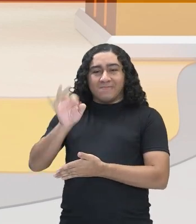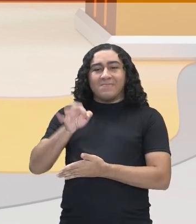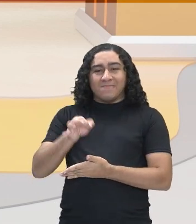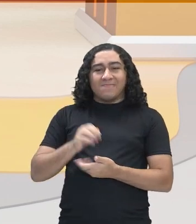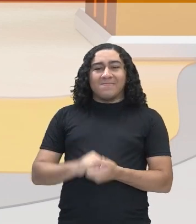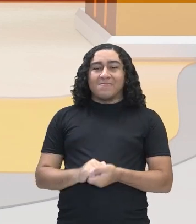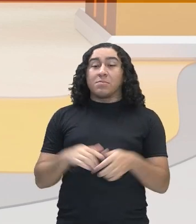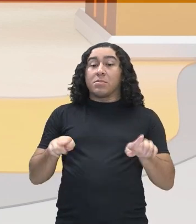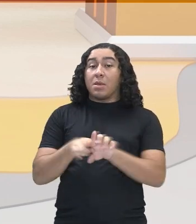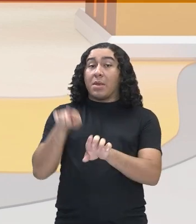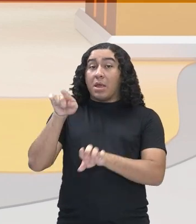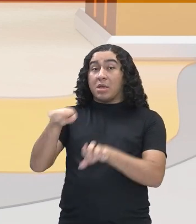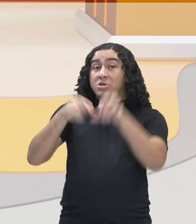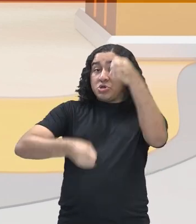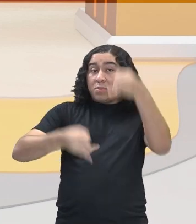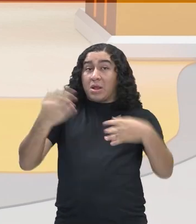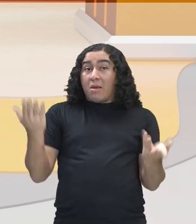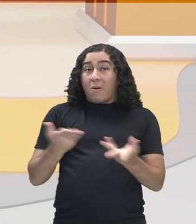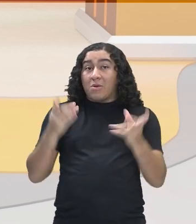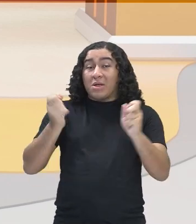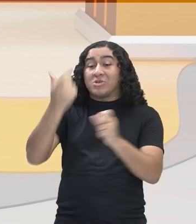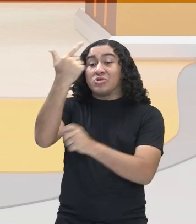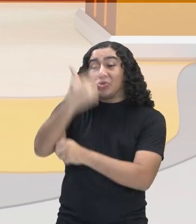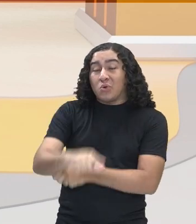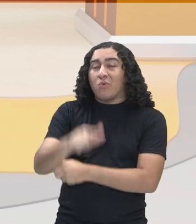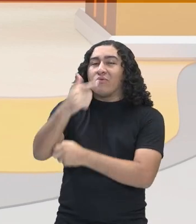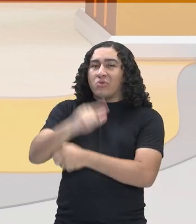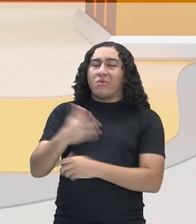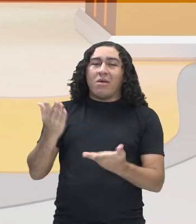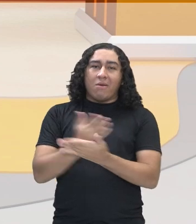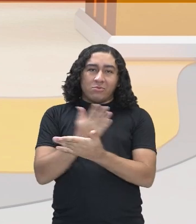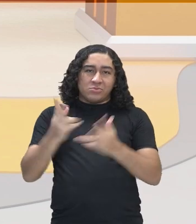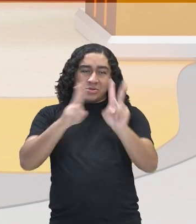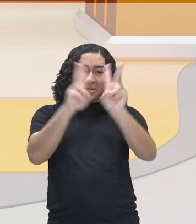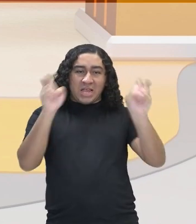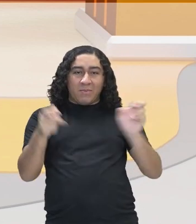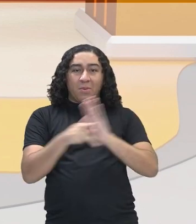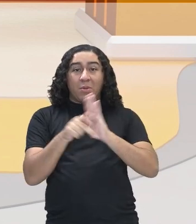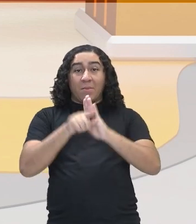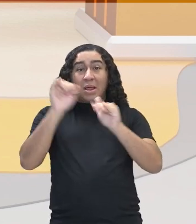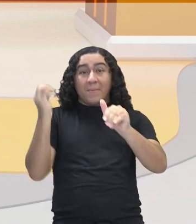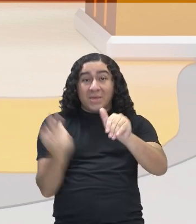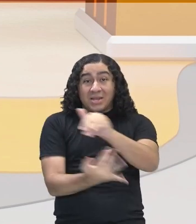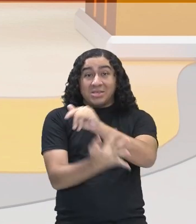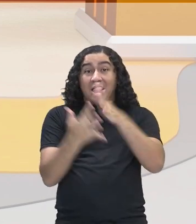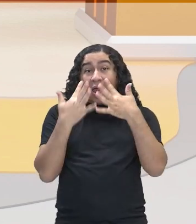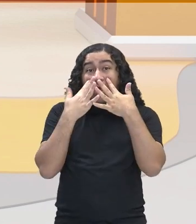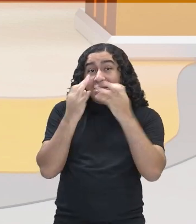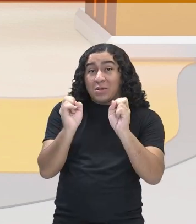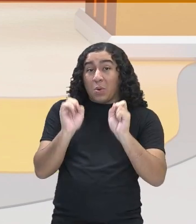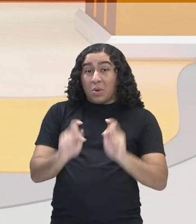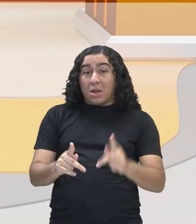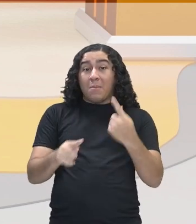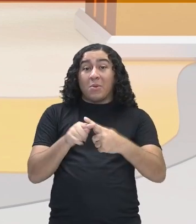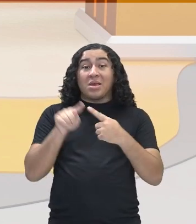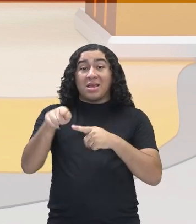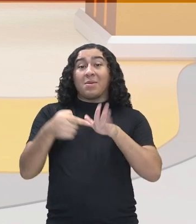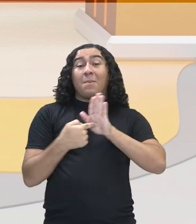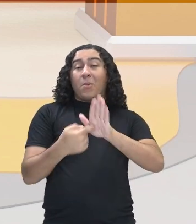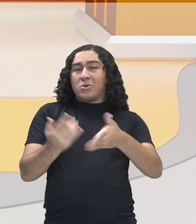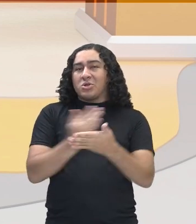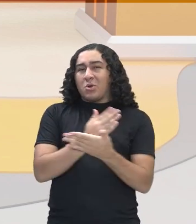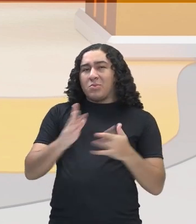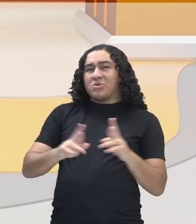ele vai explicar para a gente de novo mais algumas situações sobre a questão dos imigrantes. Prestem atenção que ele vai mostrar